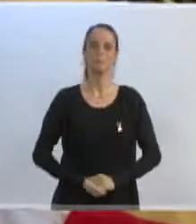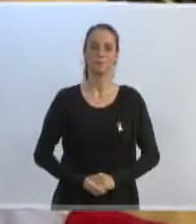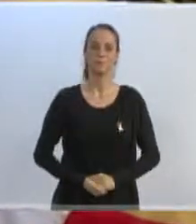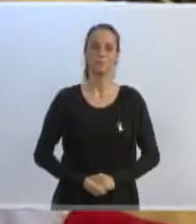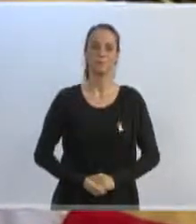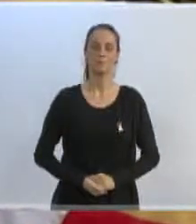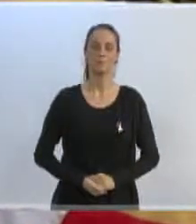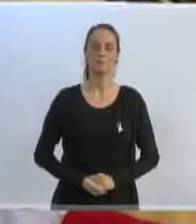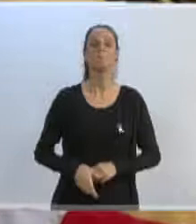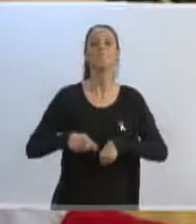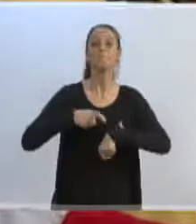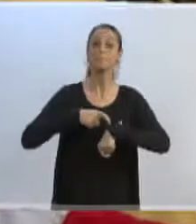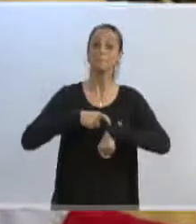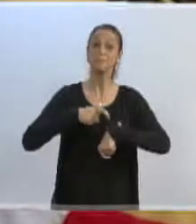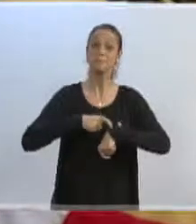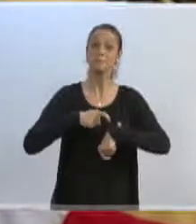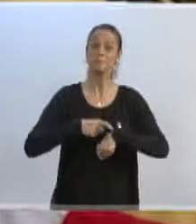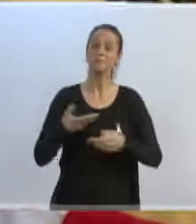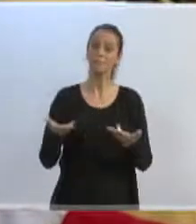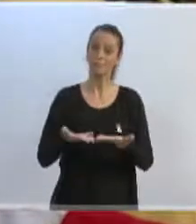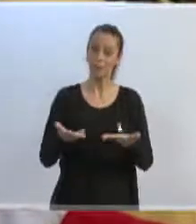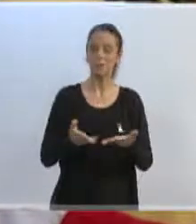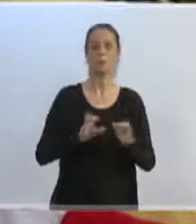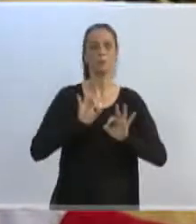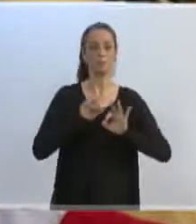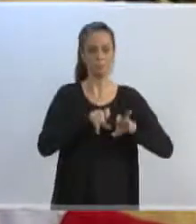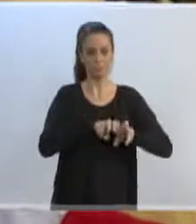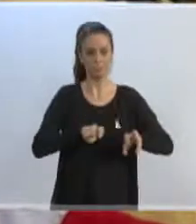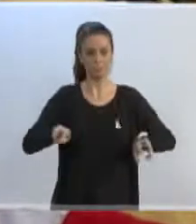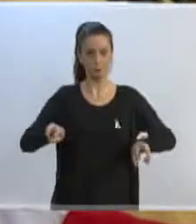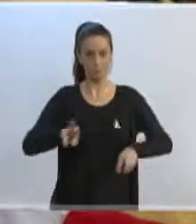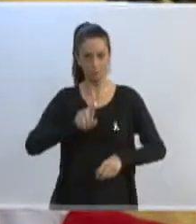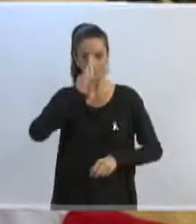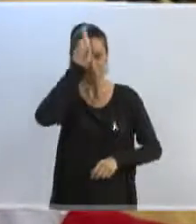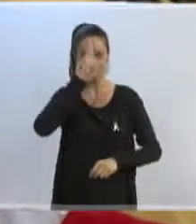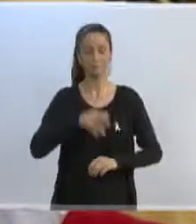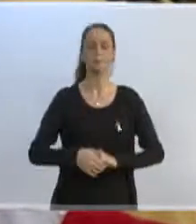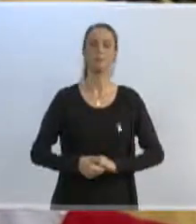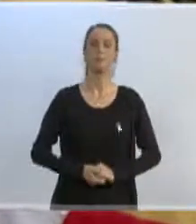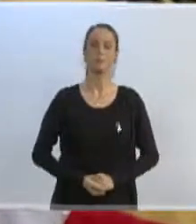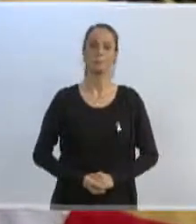câmarablu.sc.gov.br. Nesse momento, passamos à composição da mesa dos trabalhos.